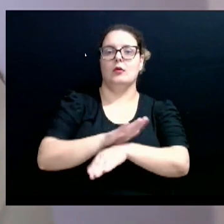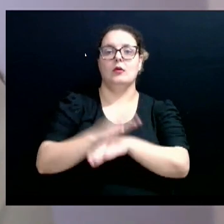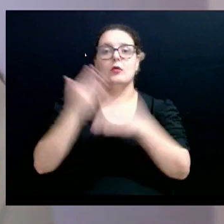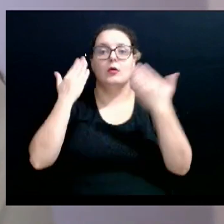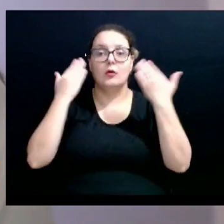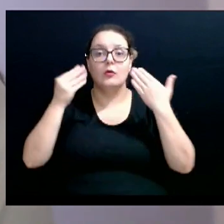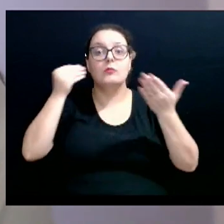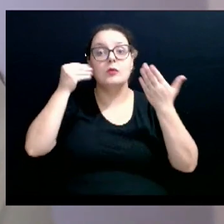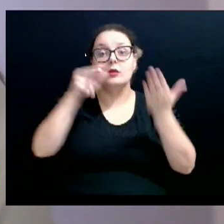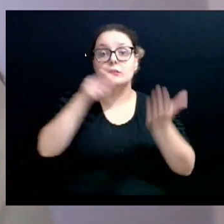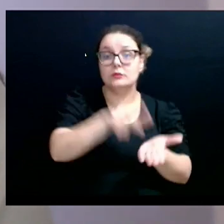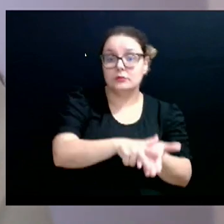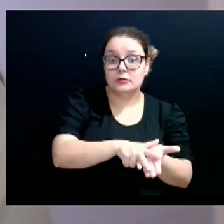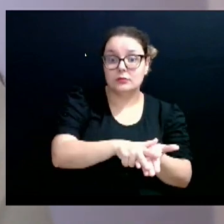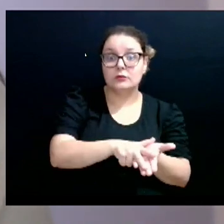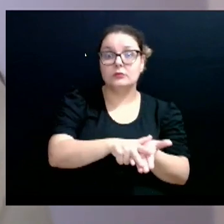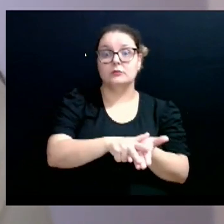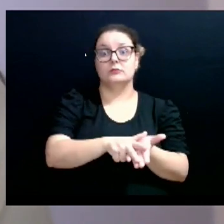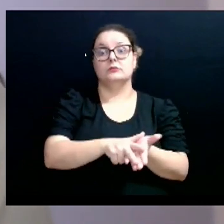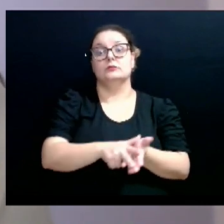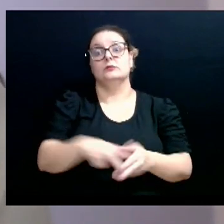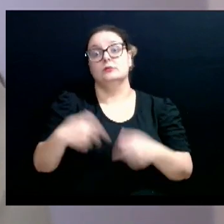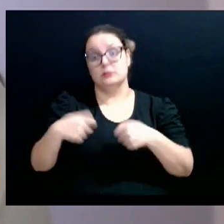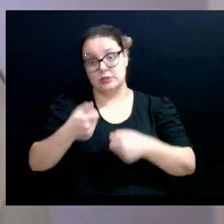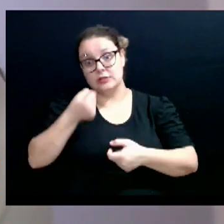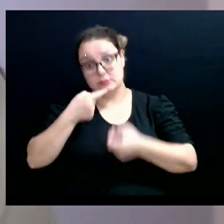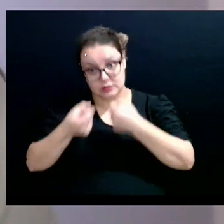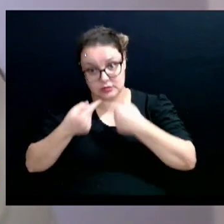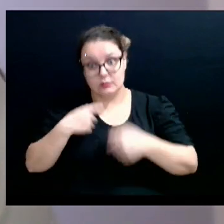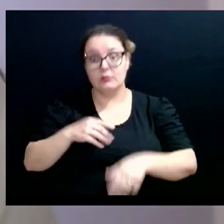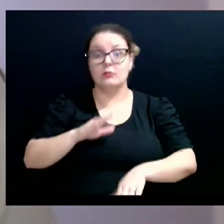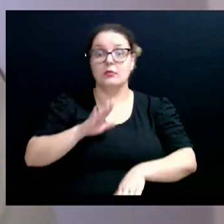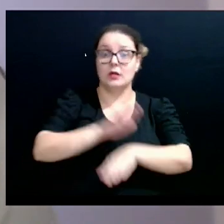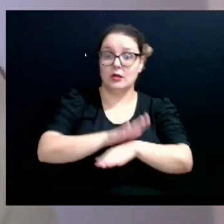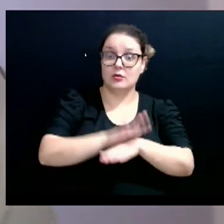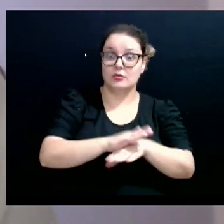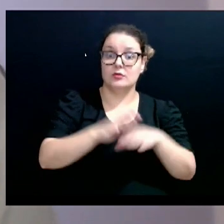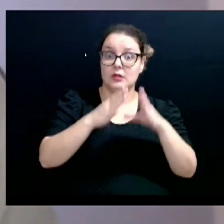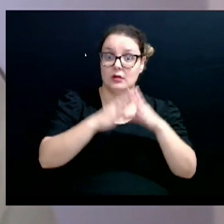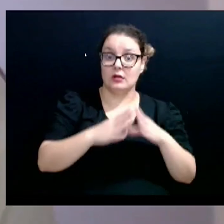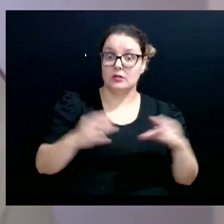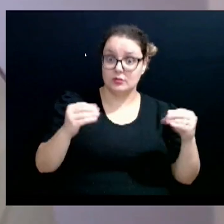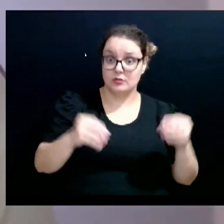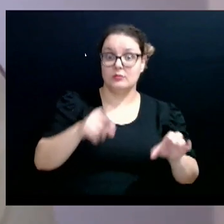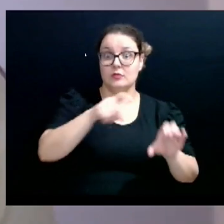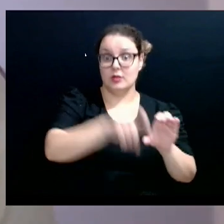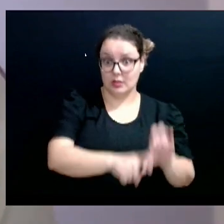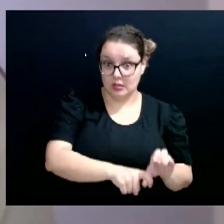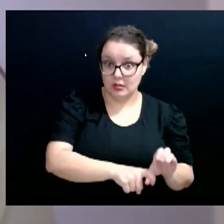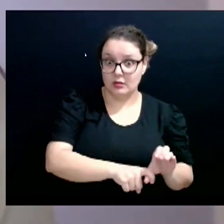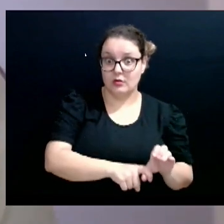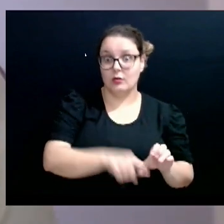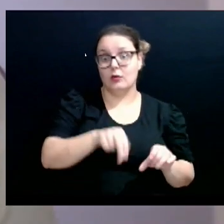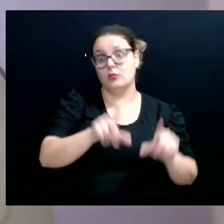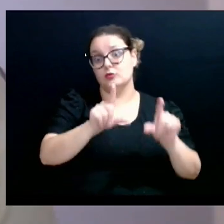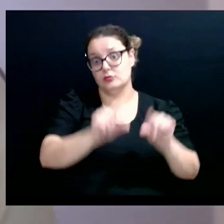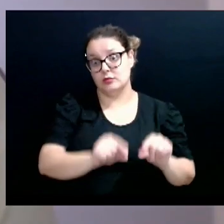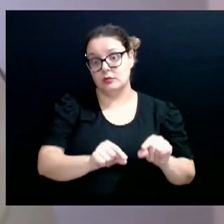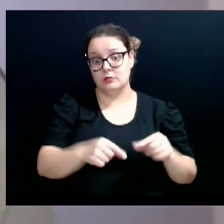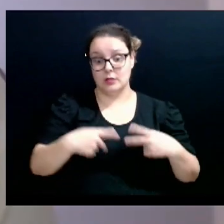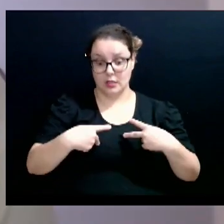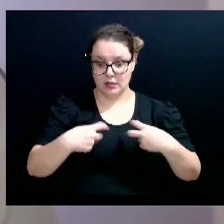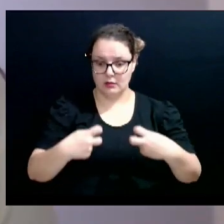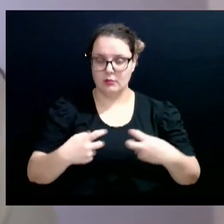às vezes precisa de medicamentos, né, para ajudar nessa dependência, e para ele enxergar que ali ele precisa